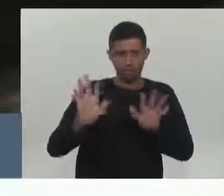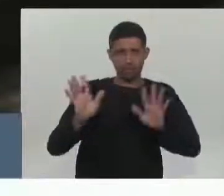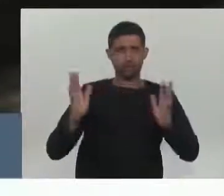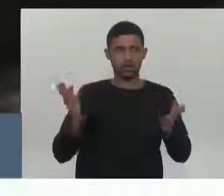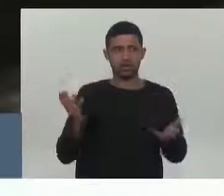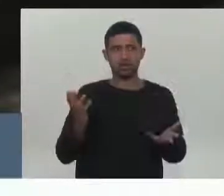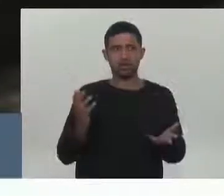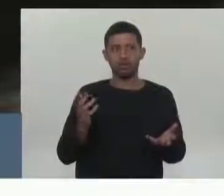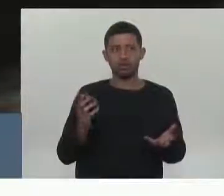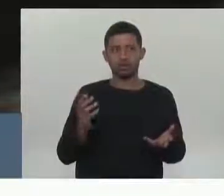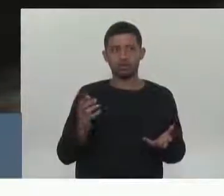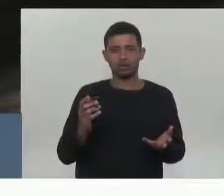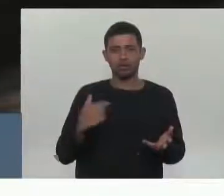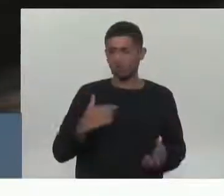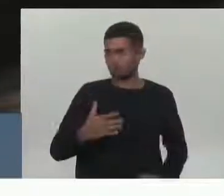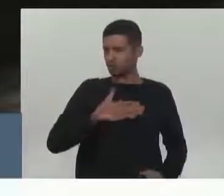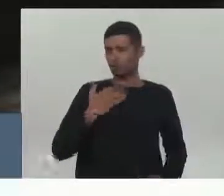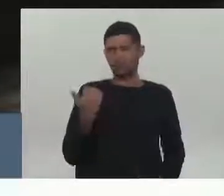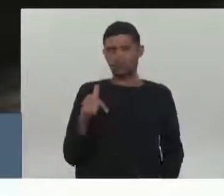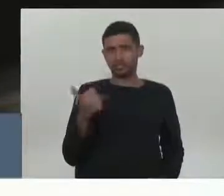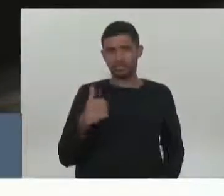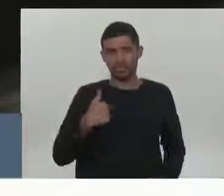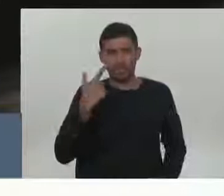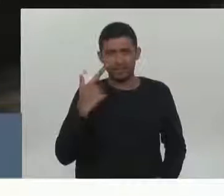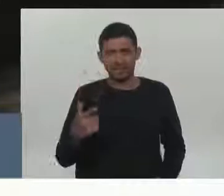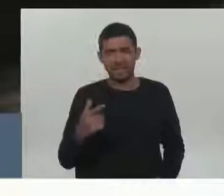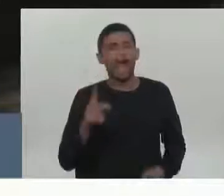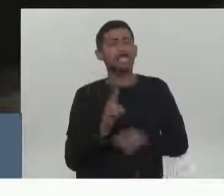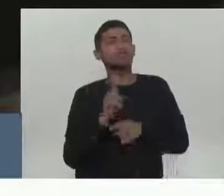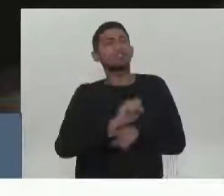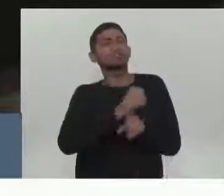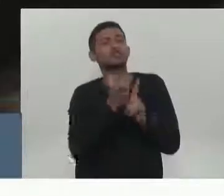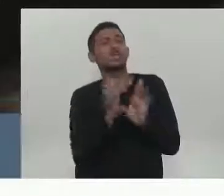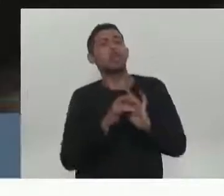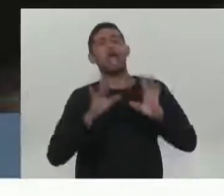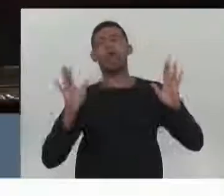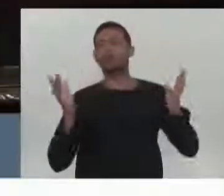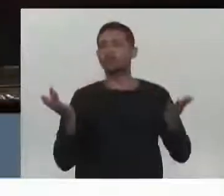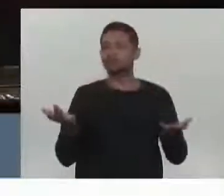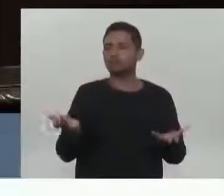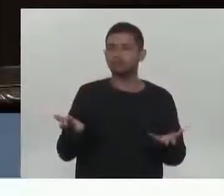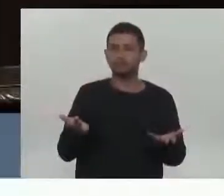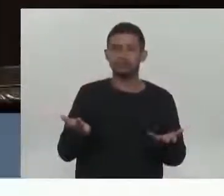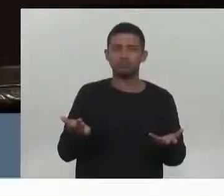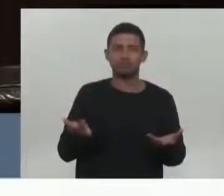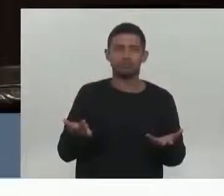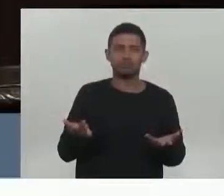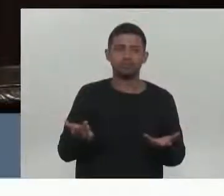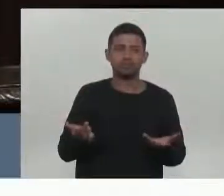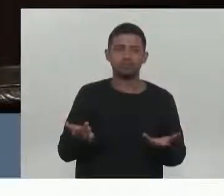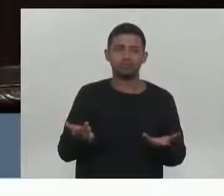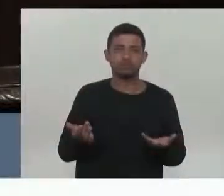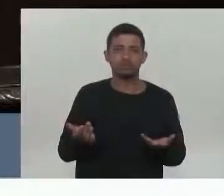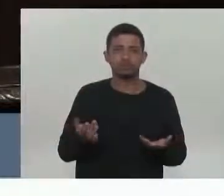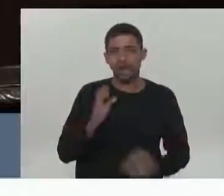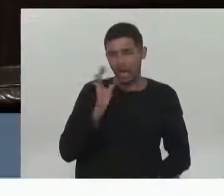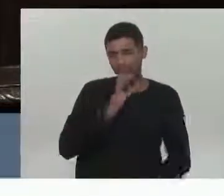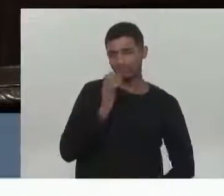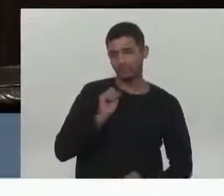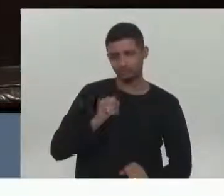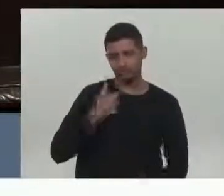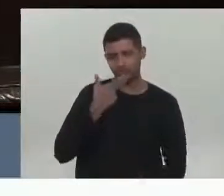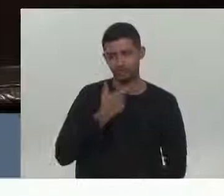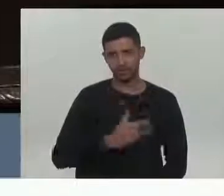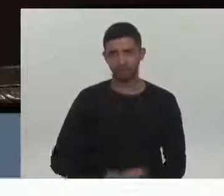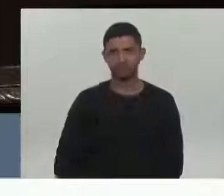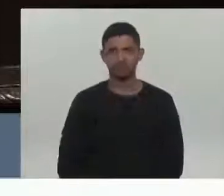quem defende ao mesmo tempo o socialismo e a liberdade, senhor deputado. Eu queria inicialmente dizer, parte, deputado, por favor. eu já vou conceder uma